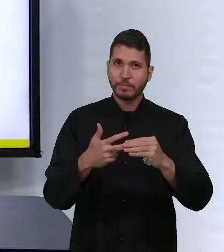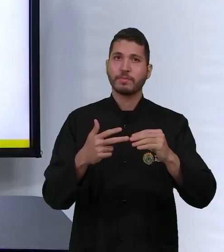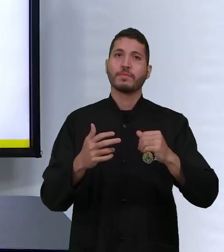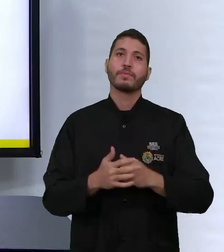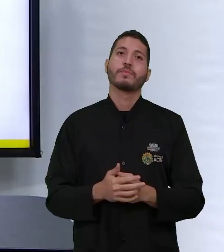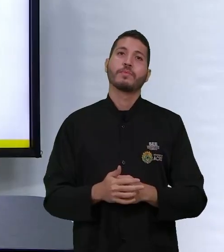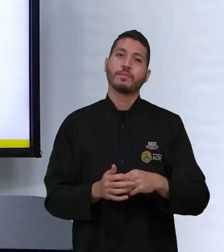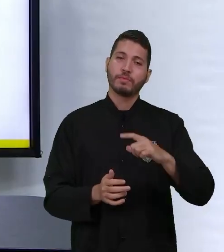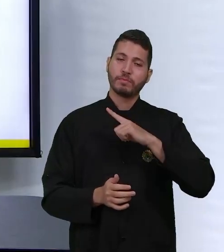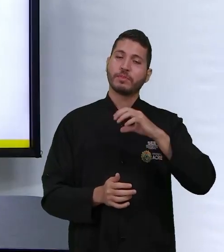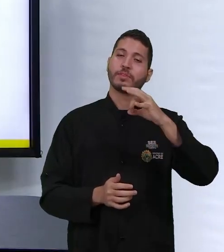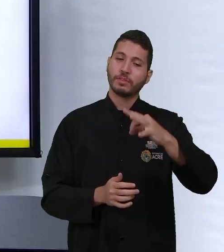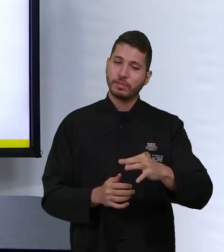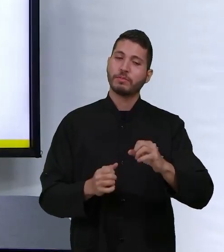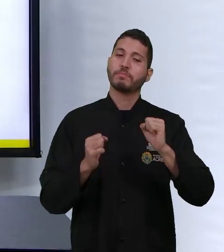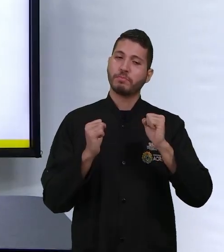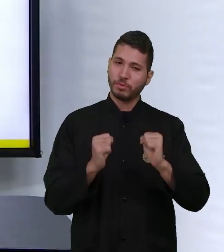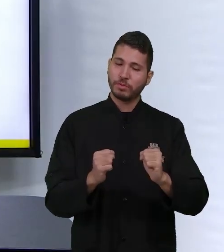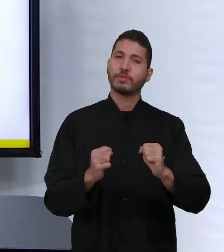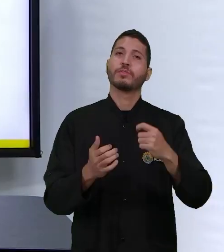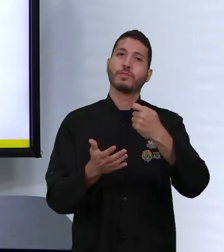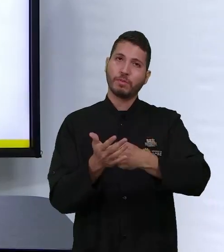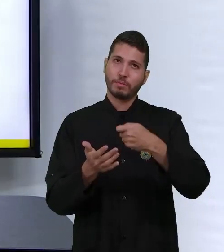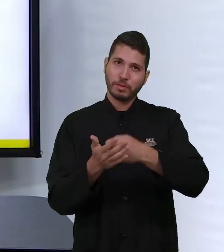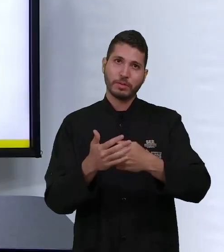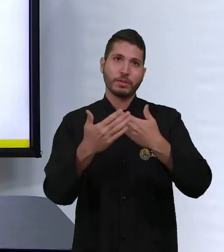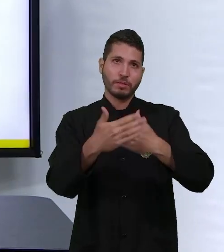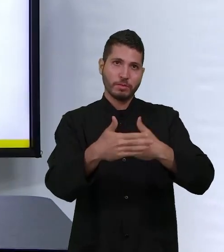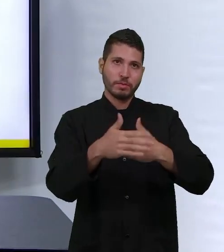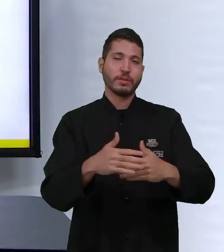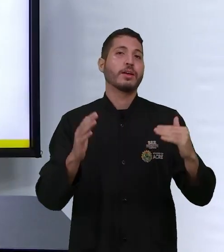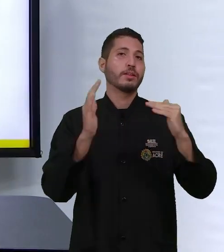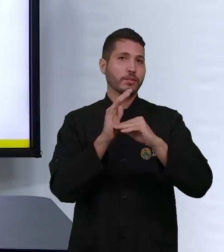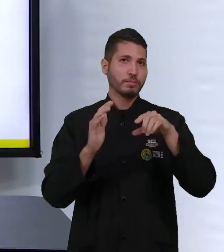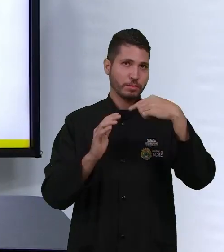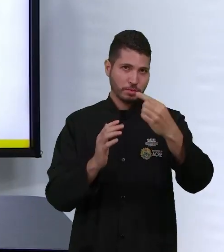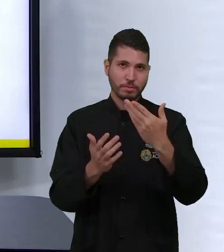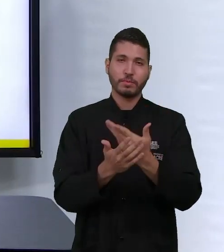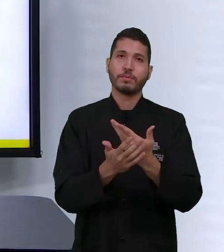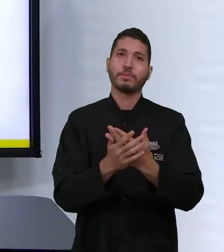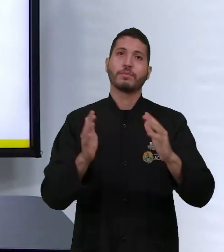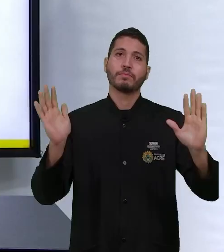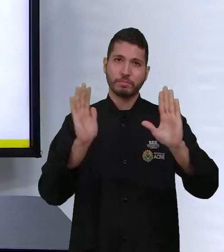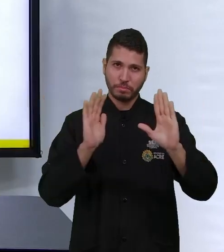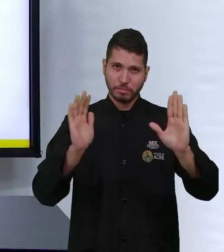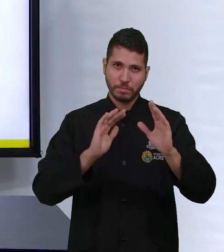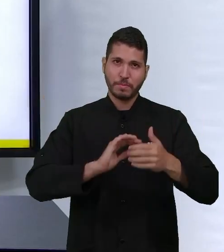vai cair esse assunto na sua prova. Fiquem com Deus e até a próxima aula. Tchau!